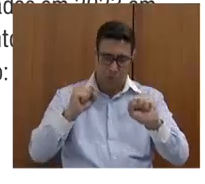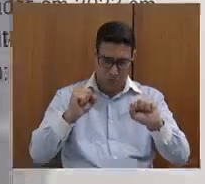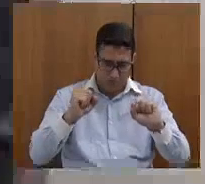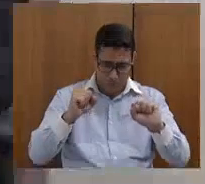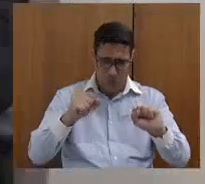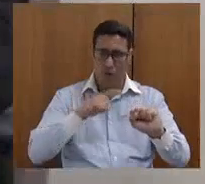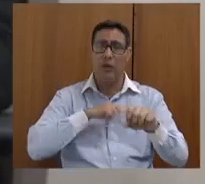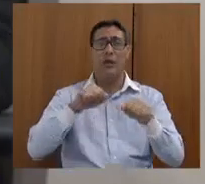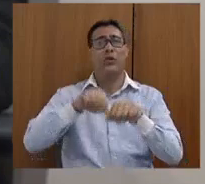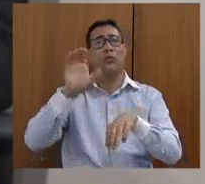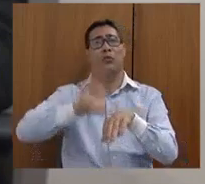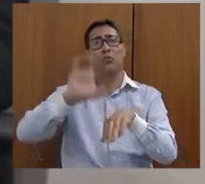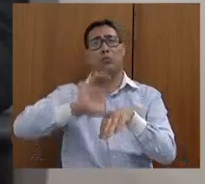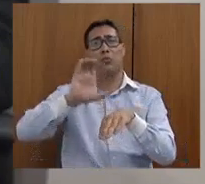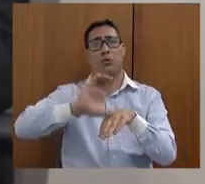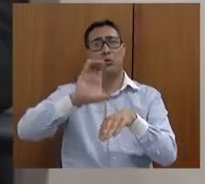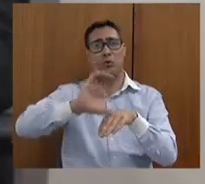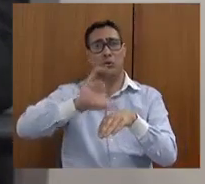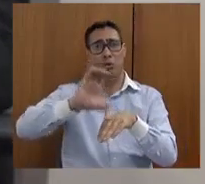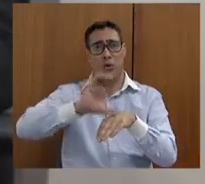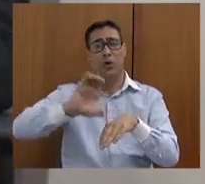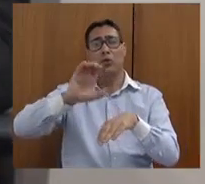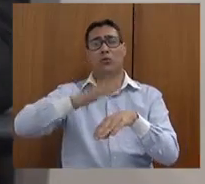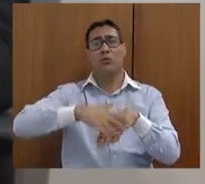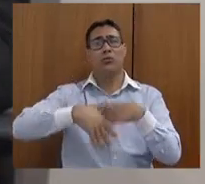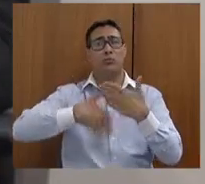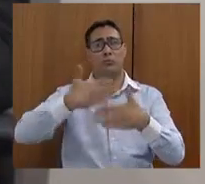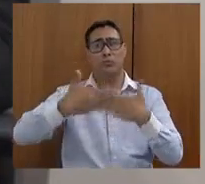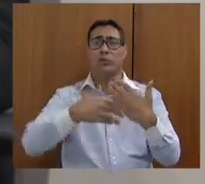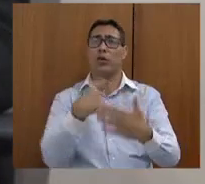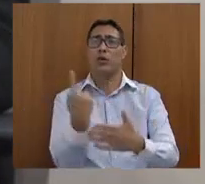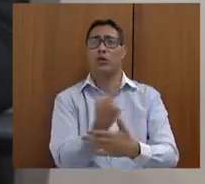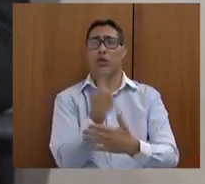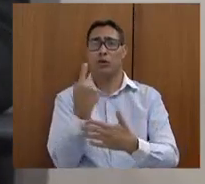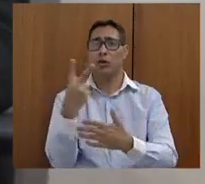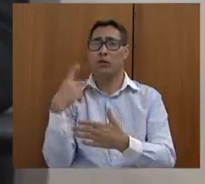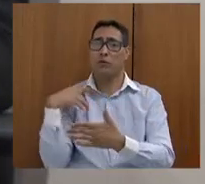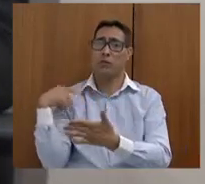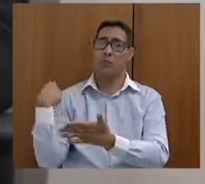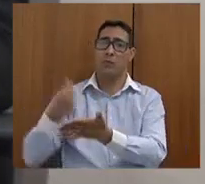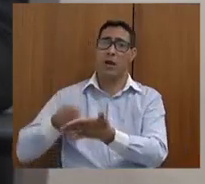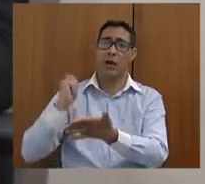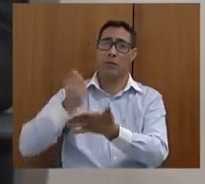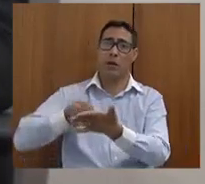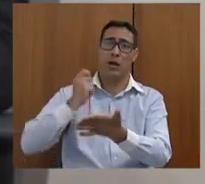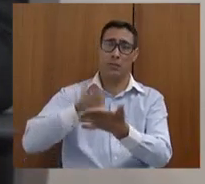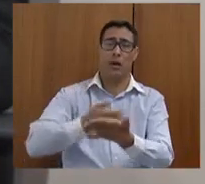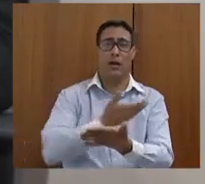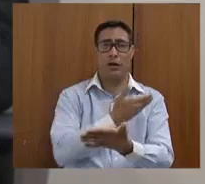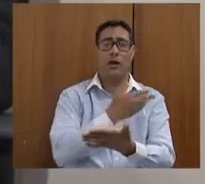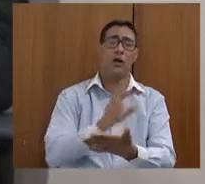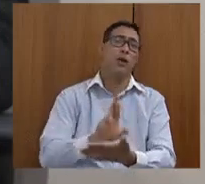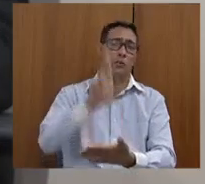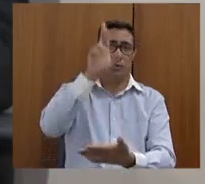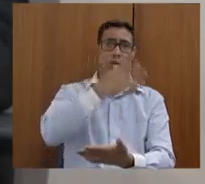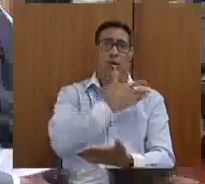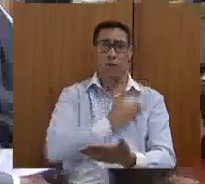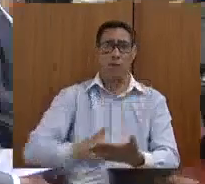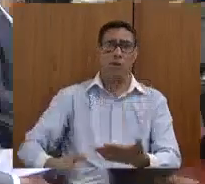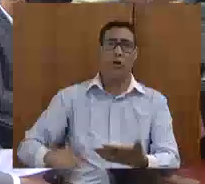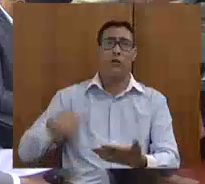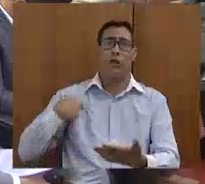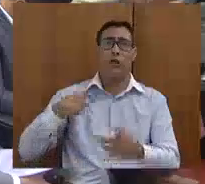o curso de forma que nós iremos custear o estado irá custear e em agosto